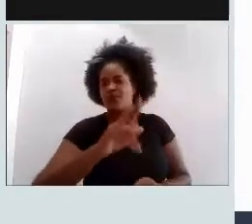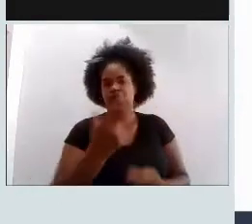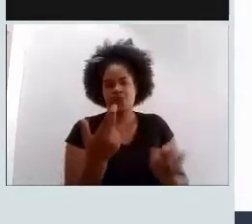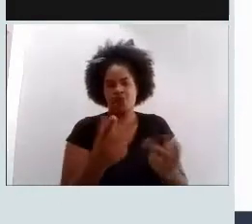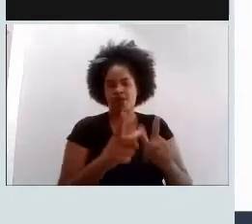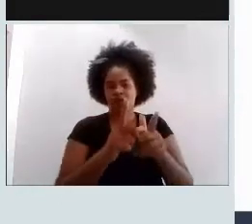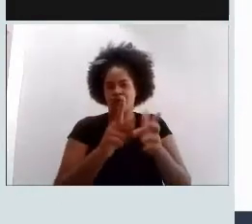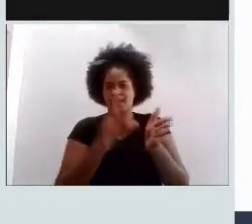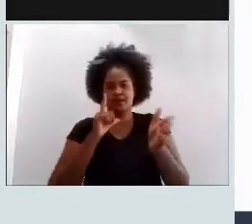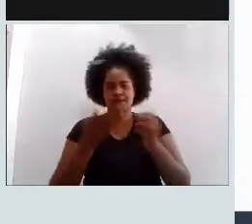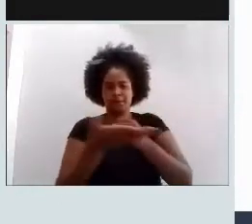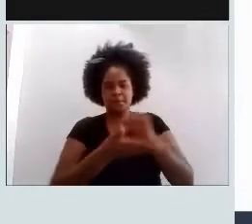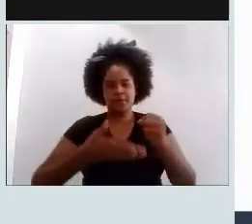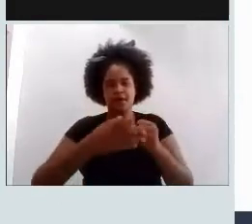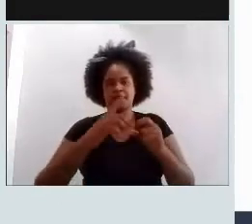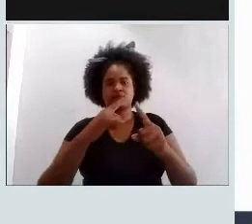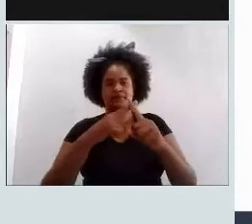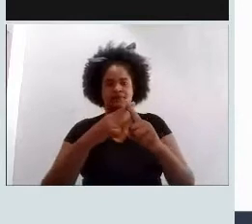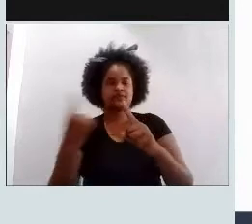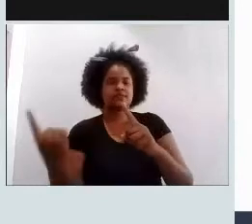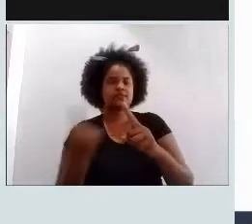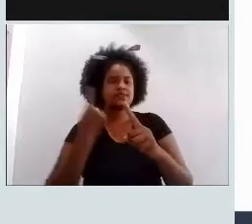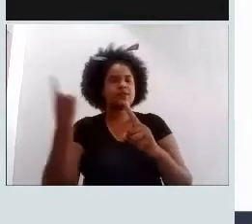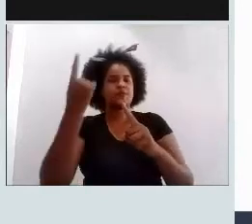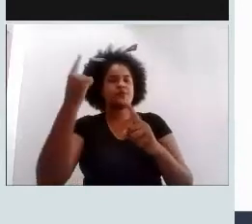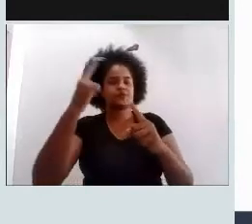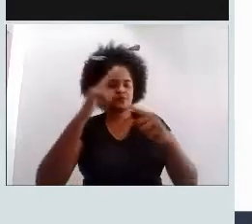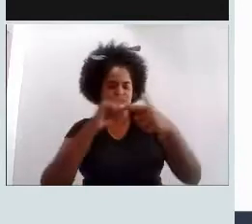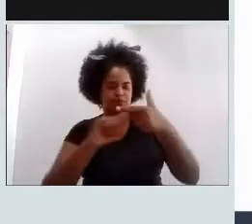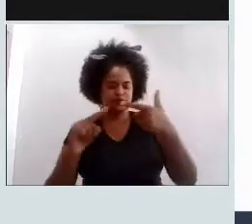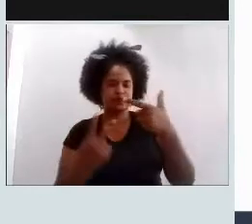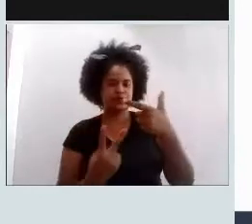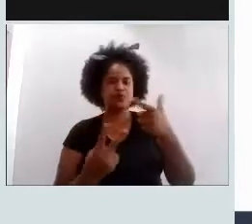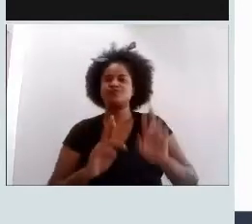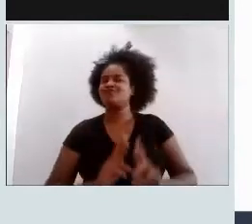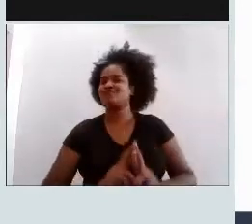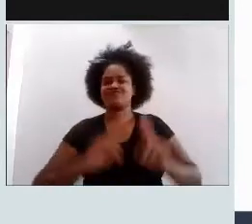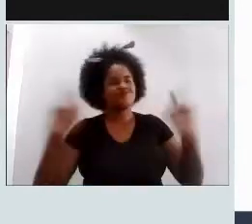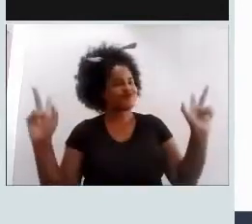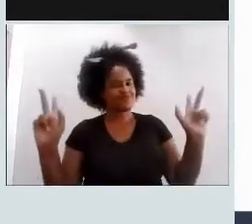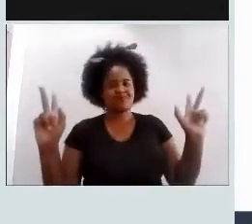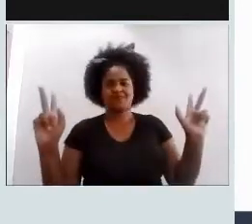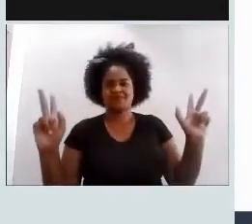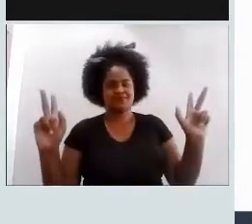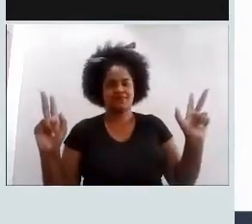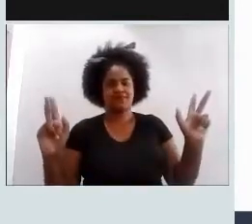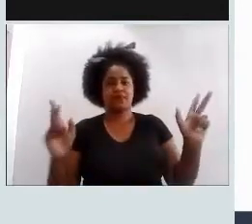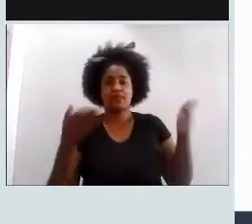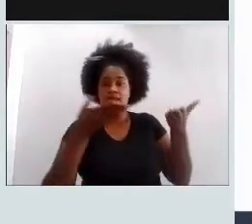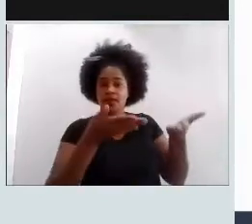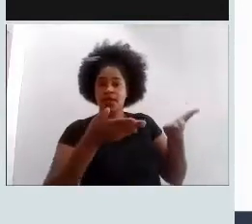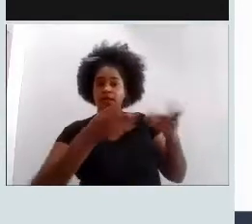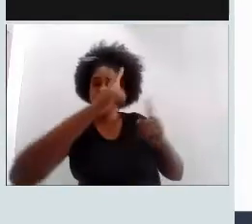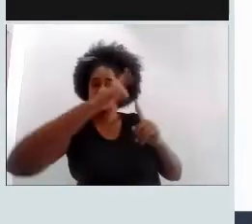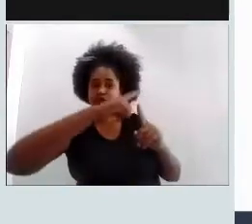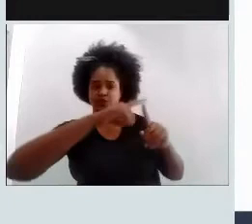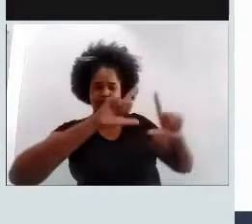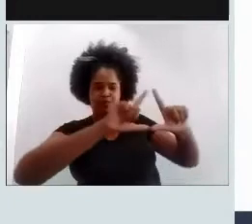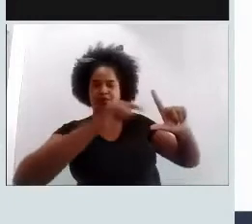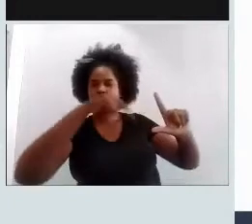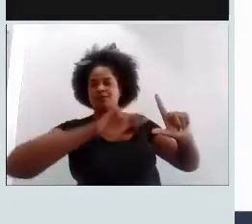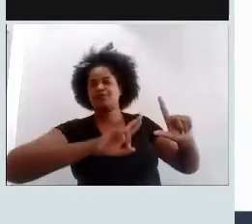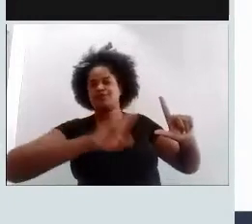Não podemos calcular. Na próxima aula eu vou trazer para vocês um pouco mais sobre essa área, a